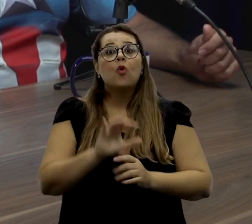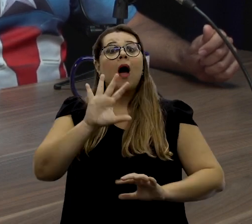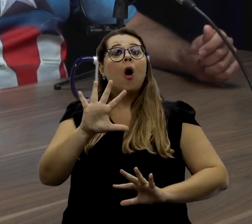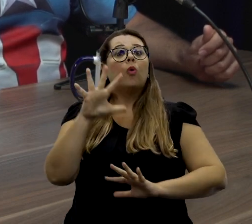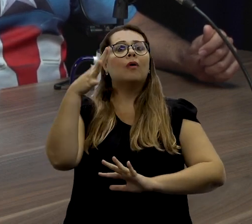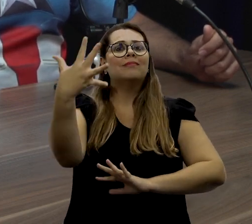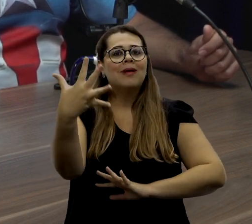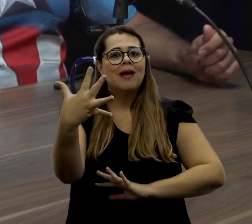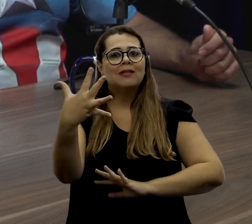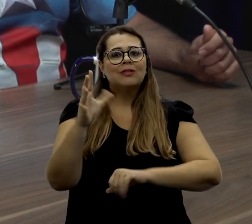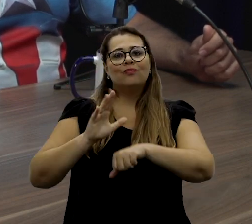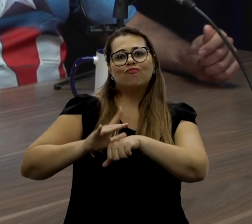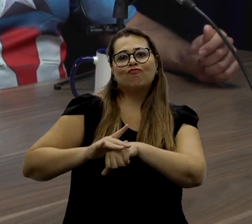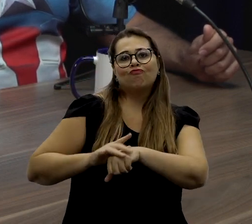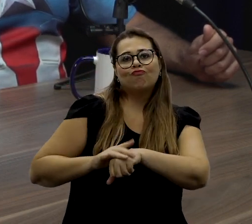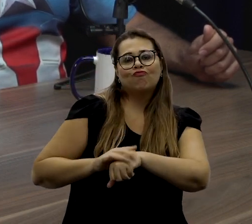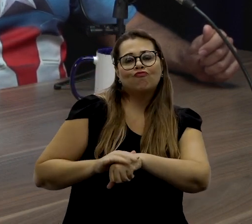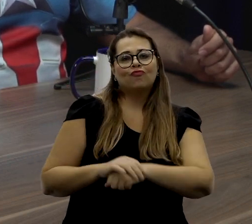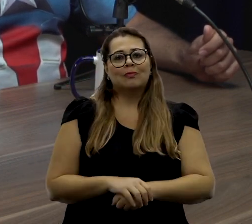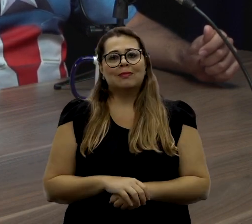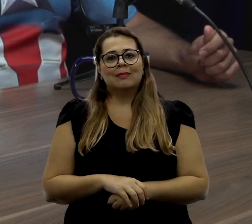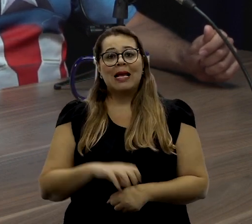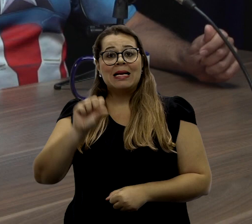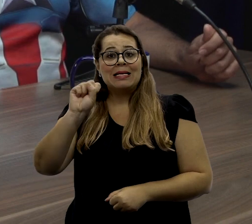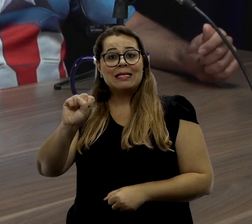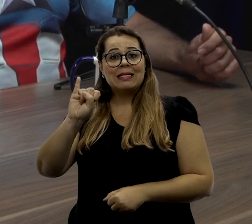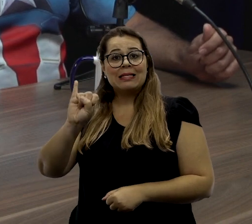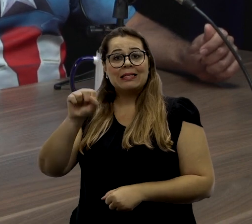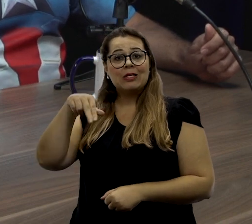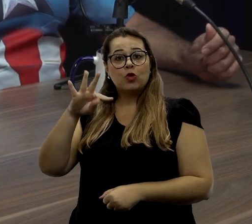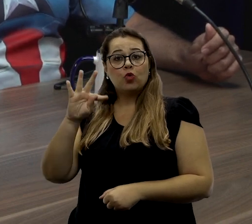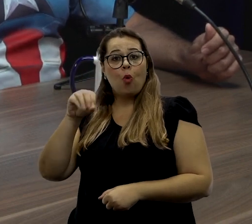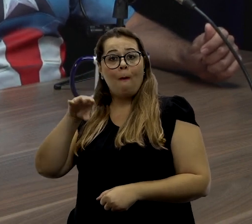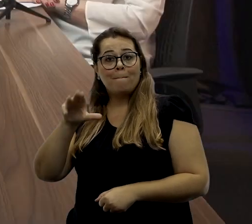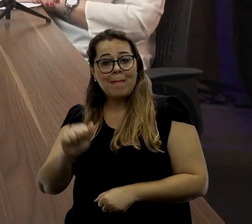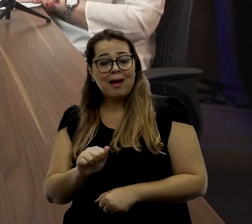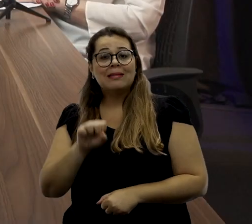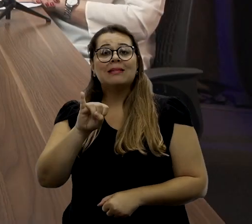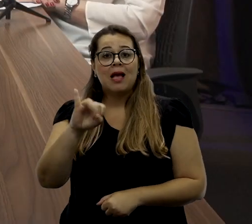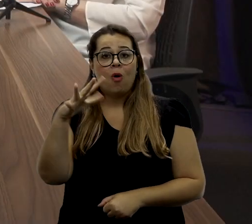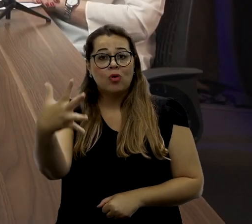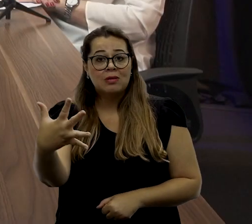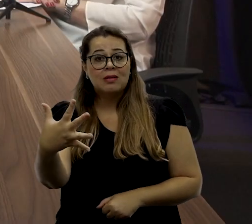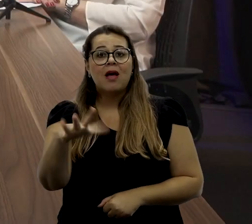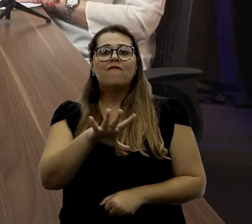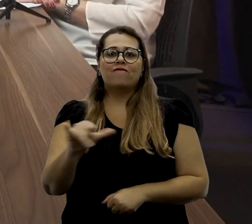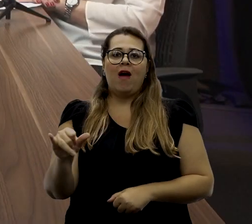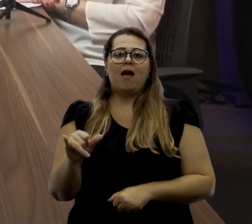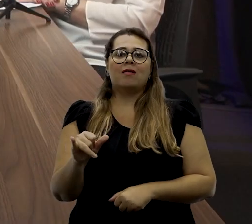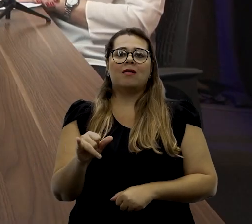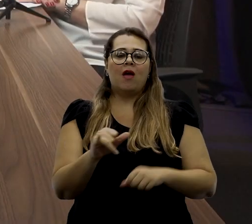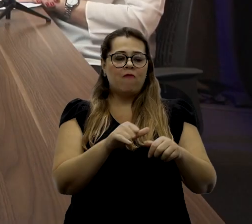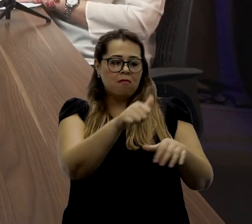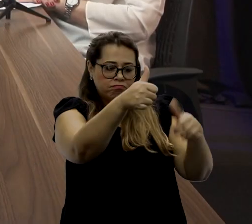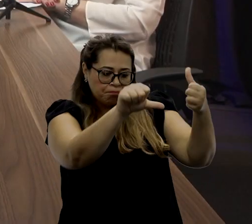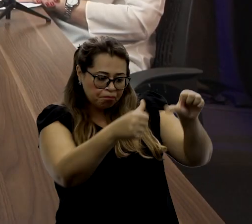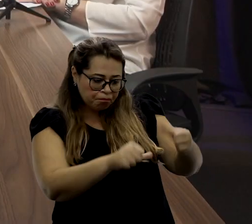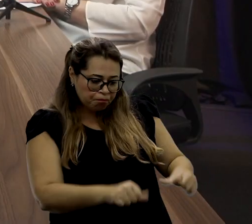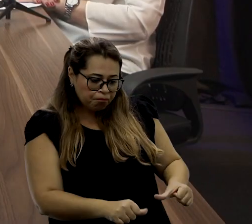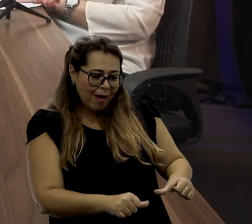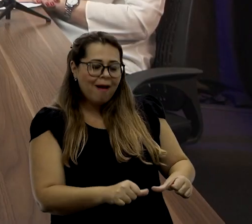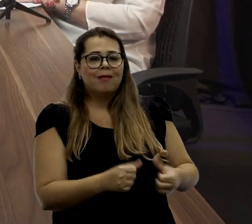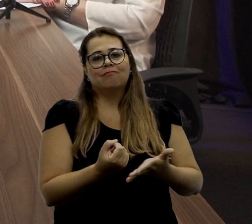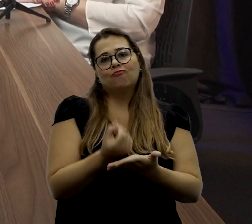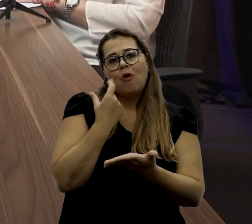sintoma. E se virar sintoma, vai ser diagnosticado e medicado, né? E tratado, vamos supor, mas como sintoma e